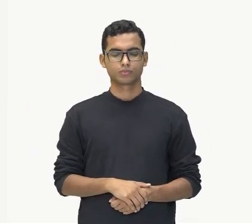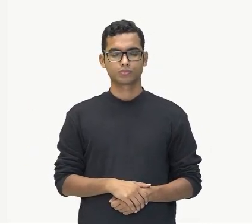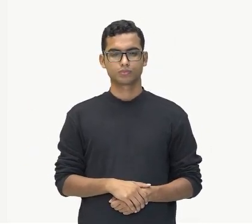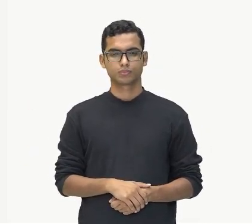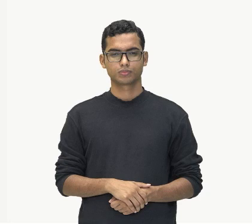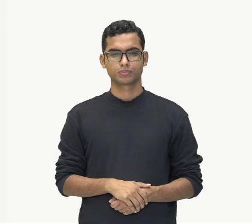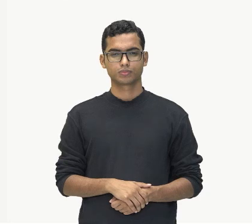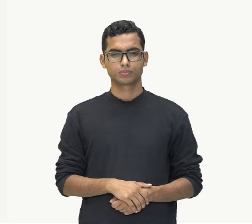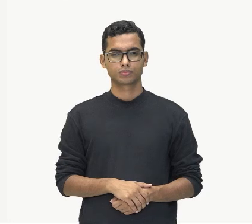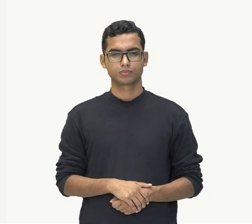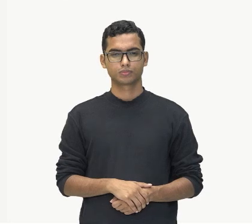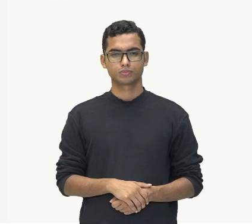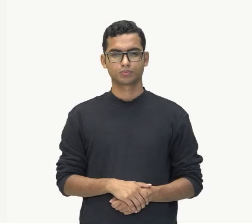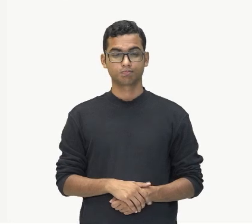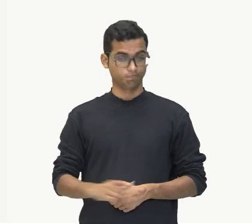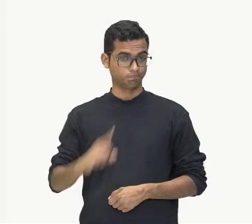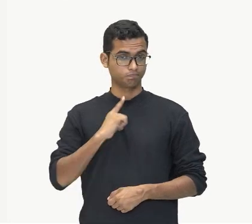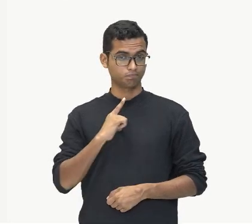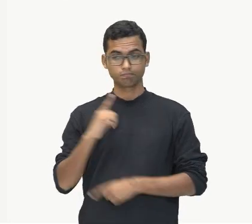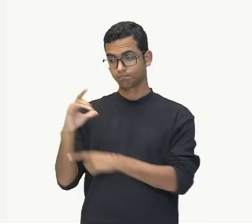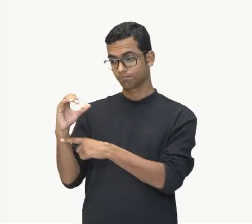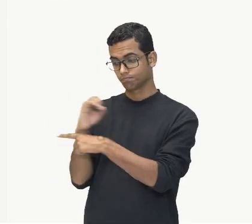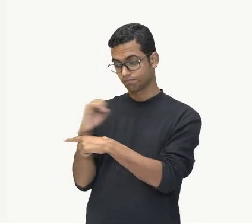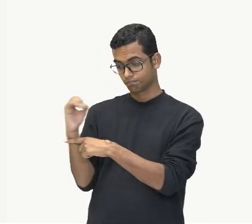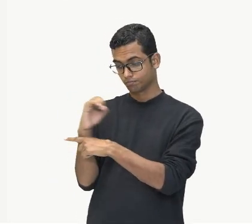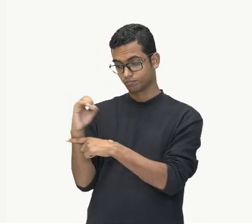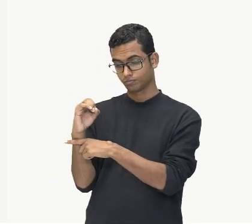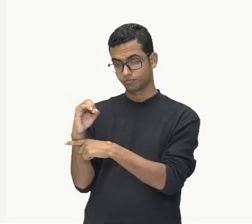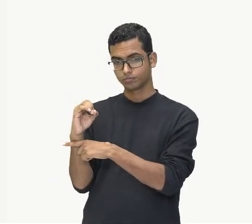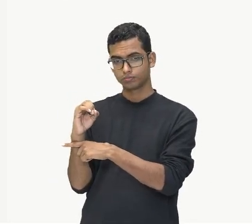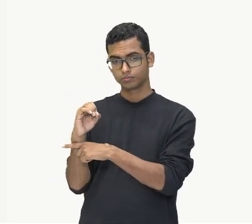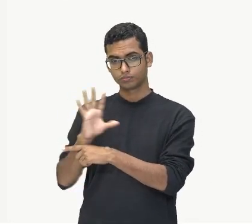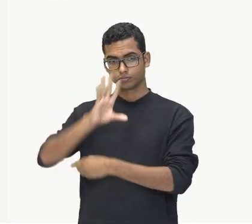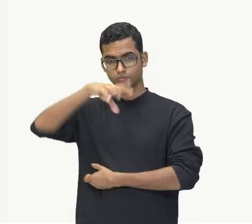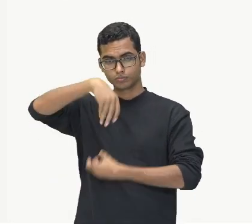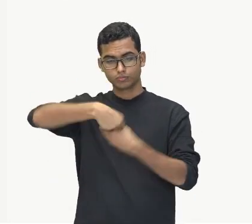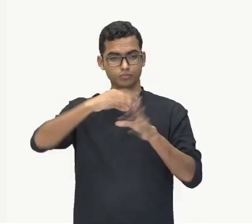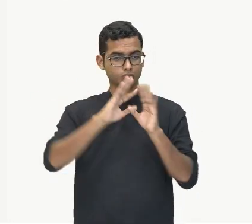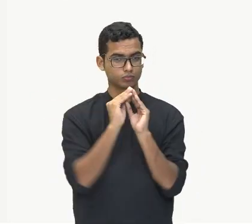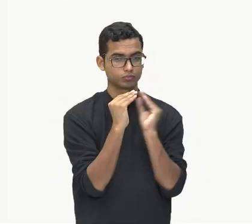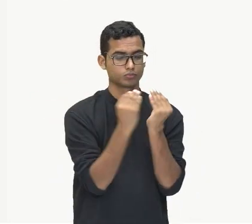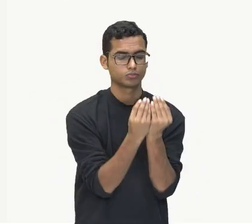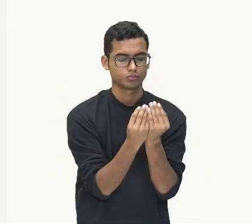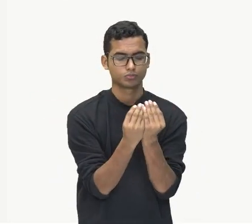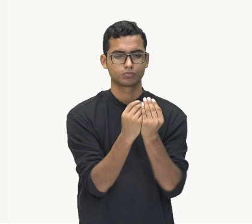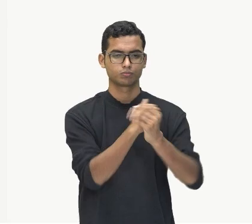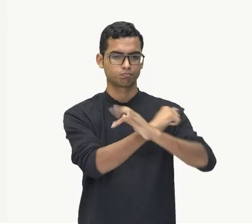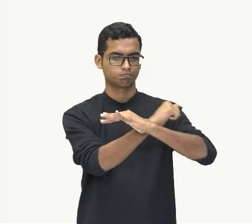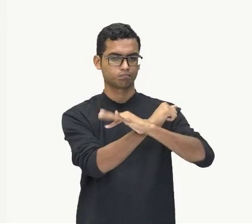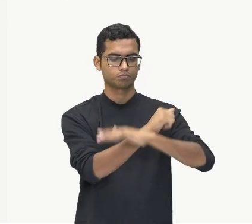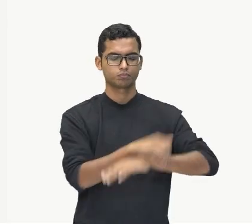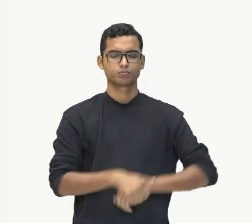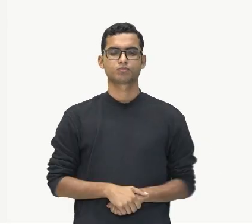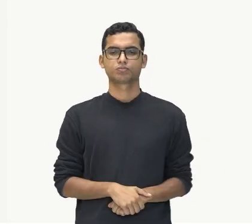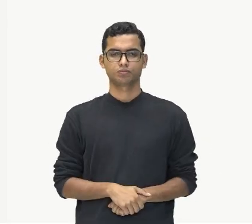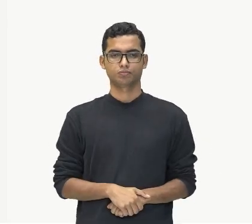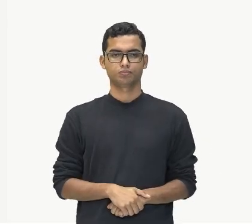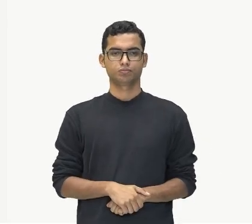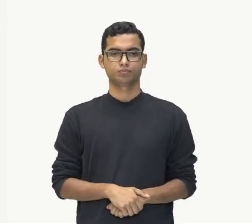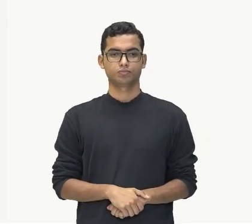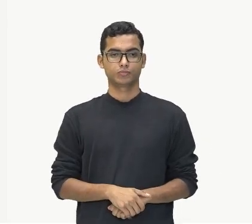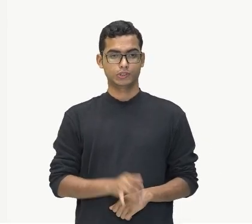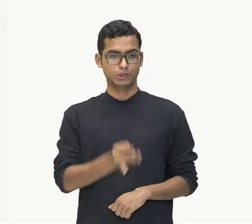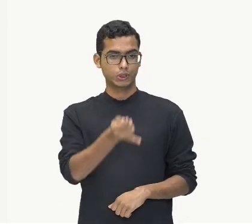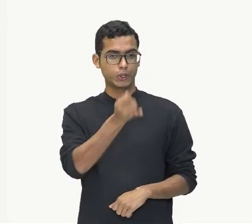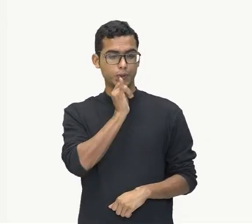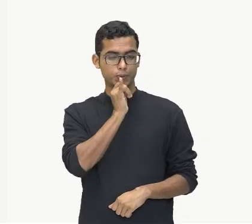de oxigênio na sua composição, né? Então, nós temos vários exemplos